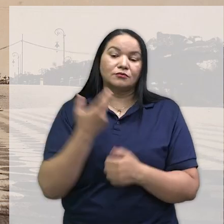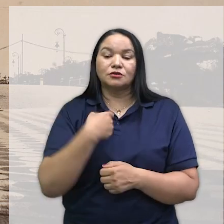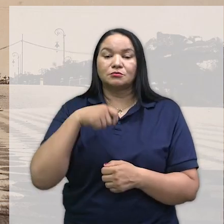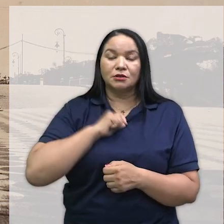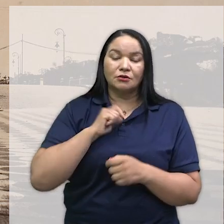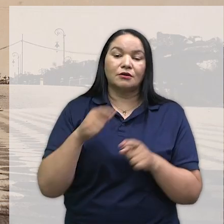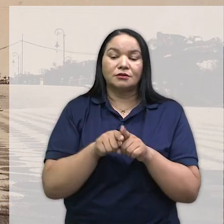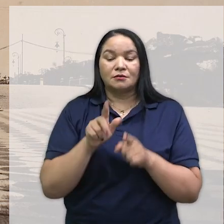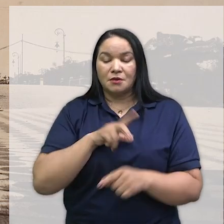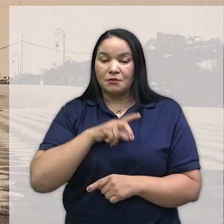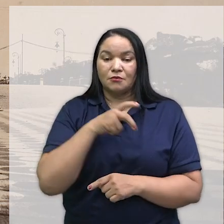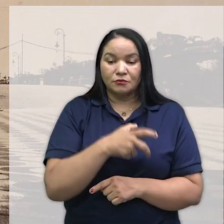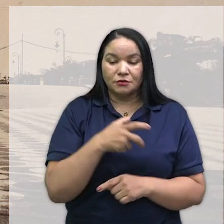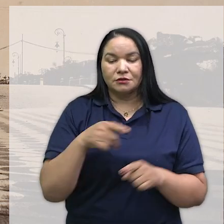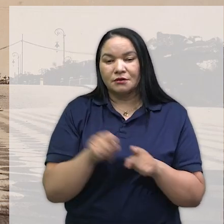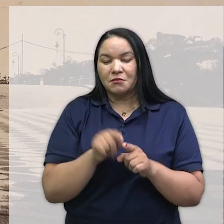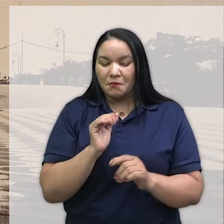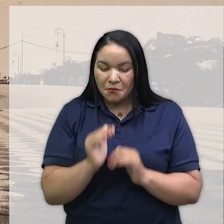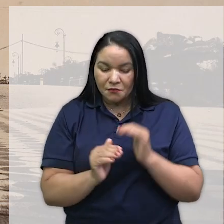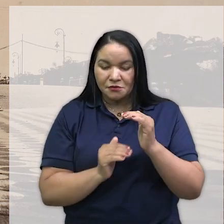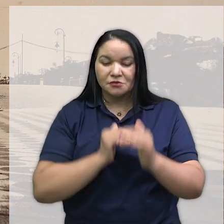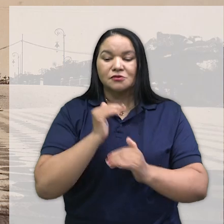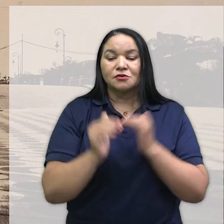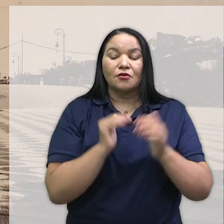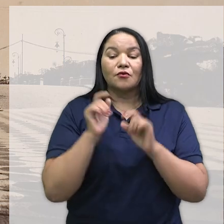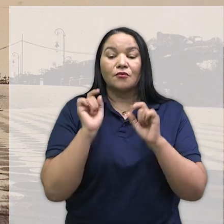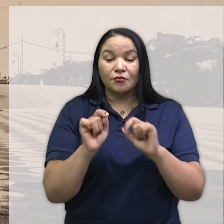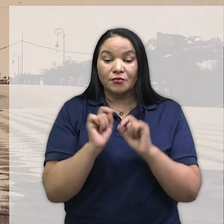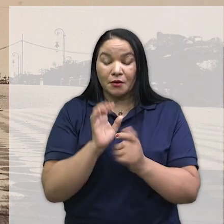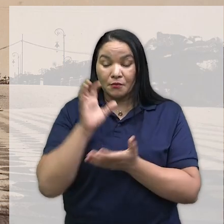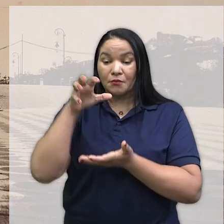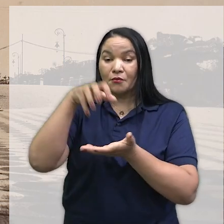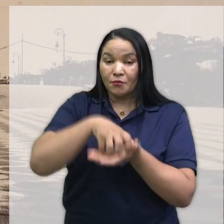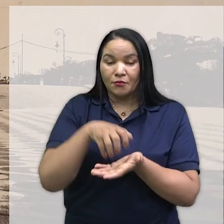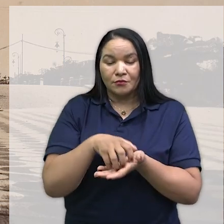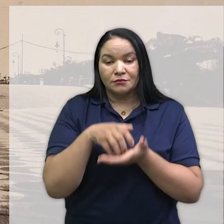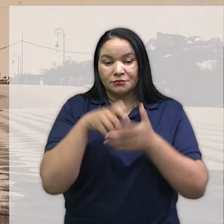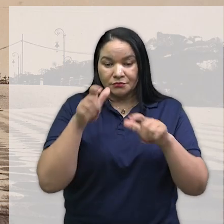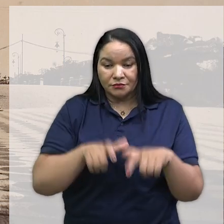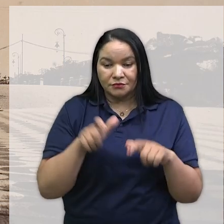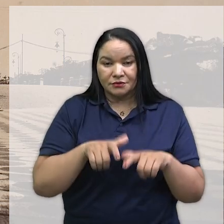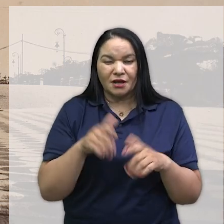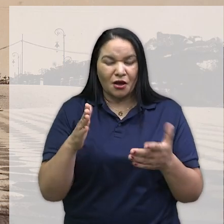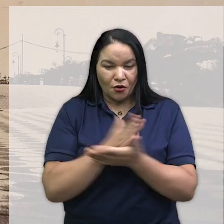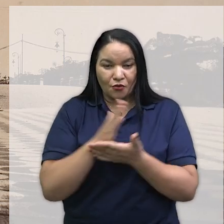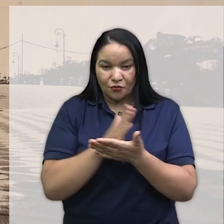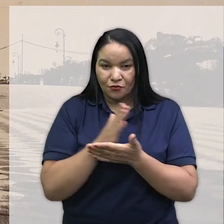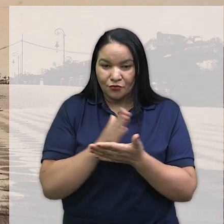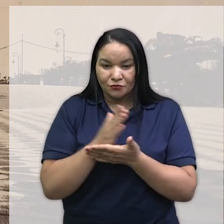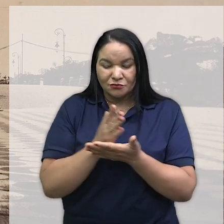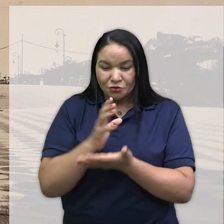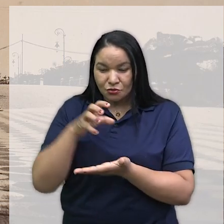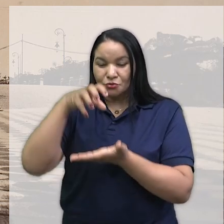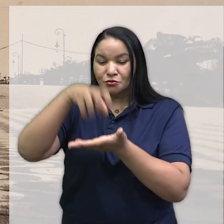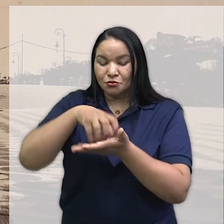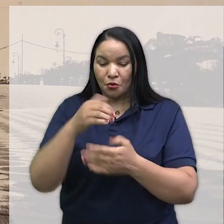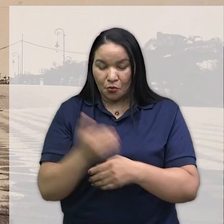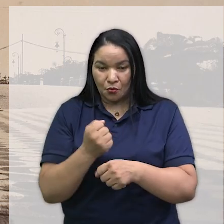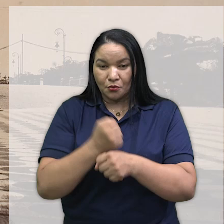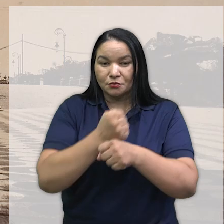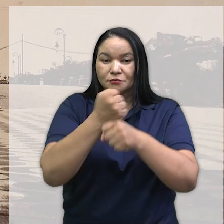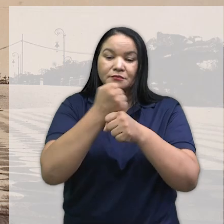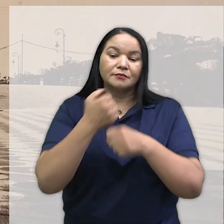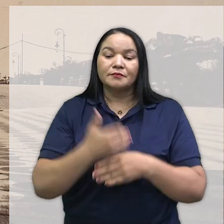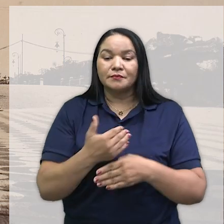Galera, logo em seguida começou o processo de fortificação da região, onde alguns fortes foram construídos